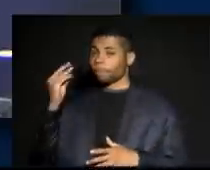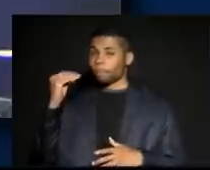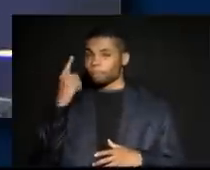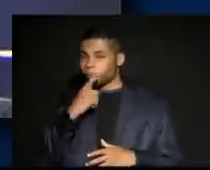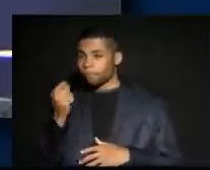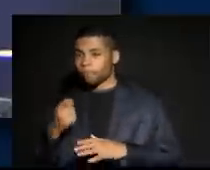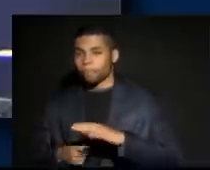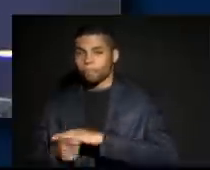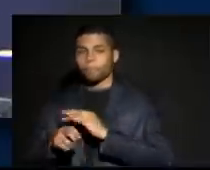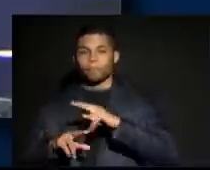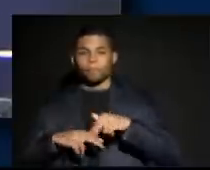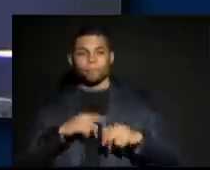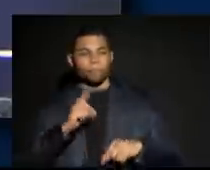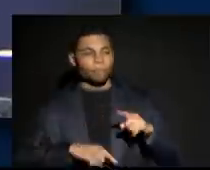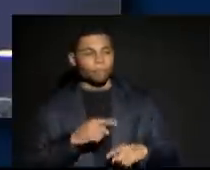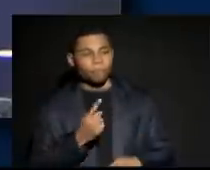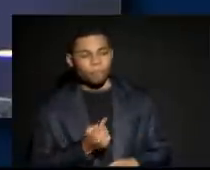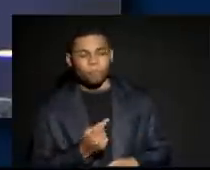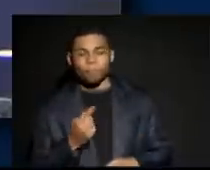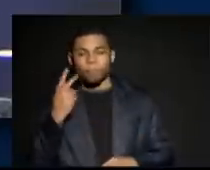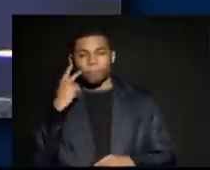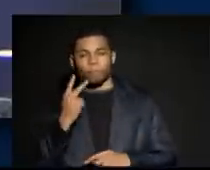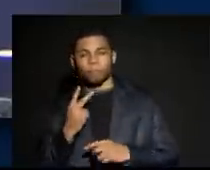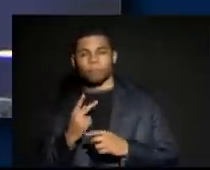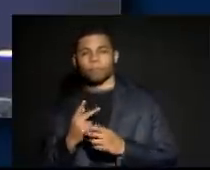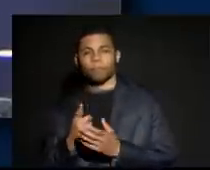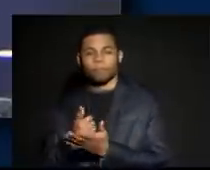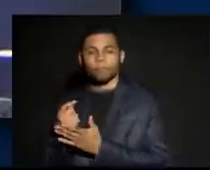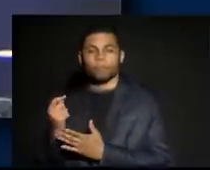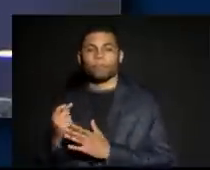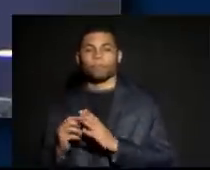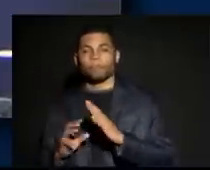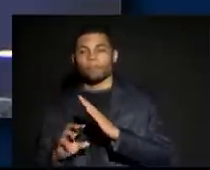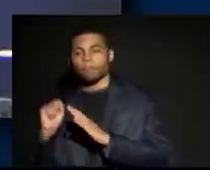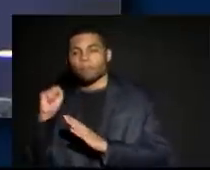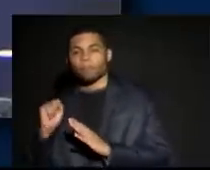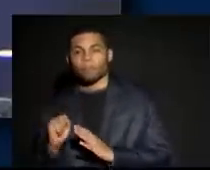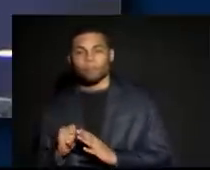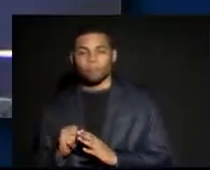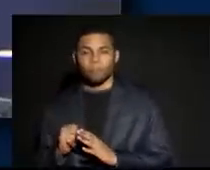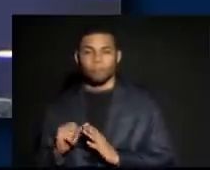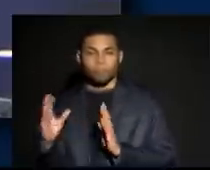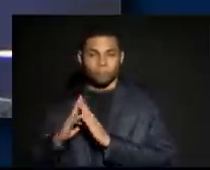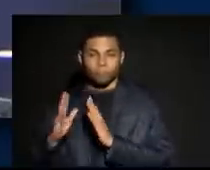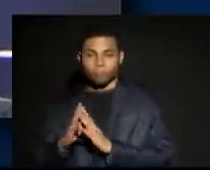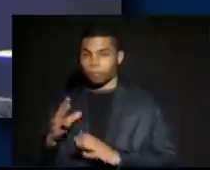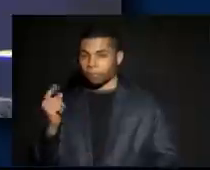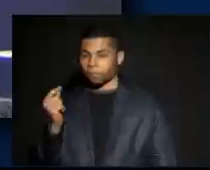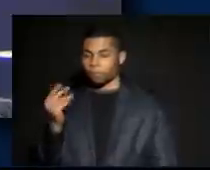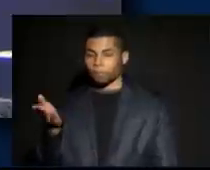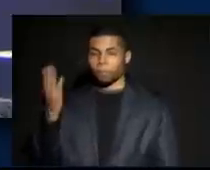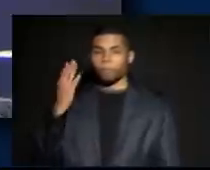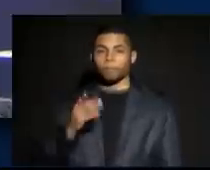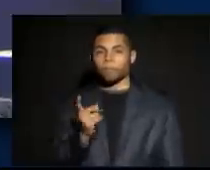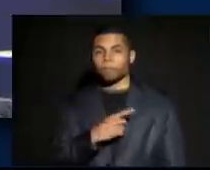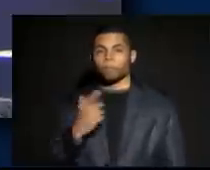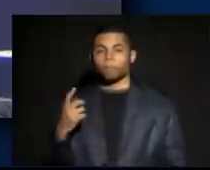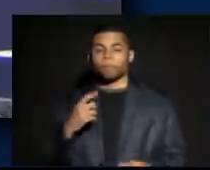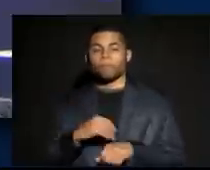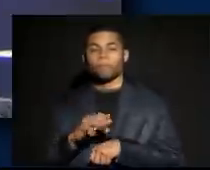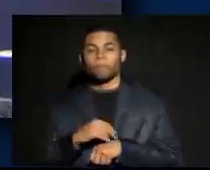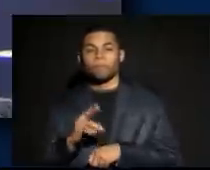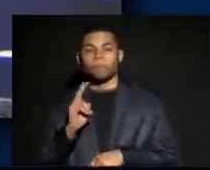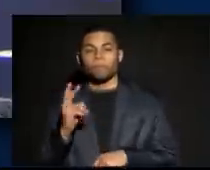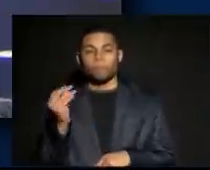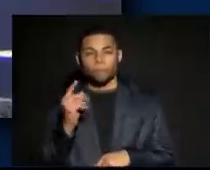investimento até por falta de produtos financeiros na que correr que de vazão para essa poupança doméstica muito alta aí eles querem